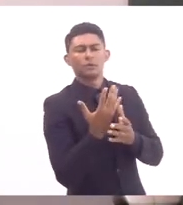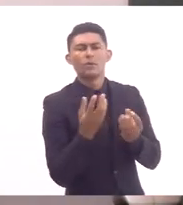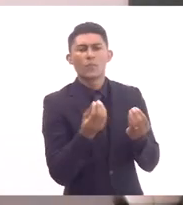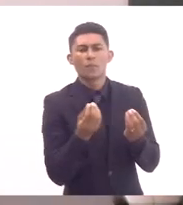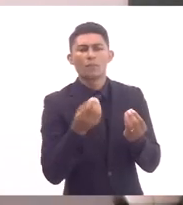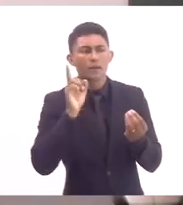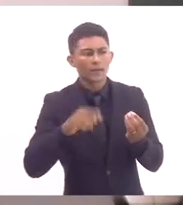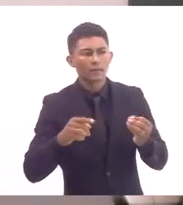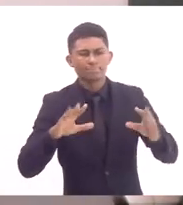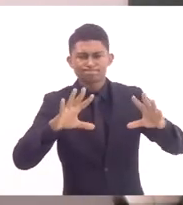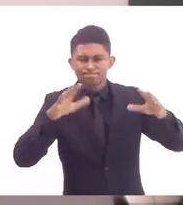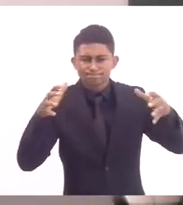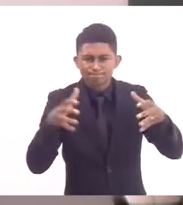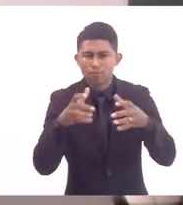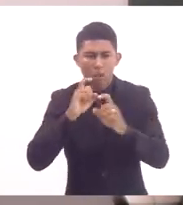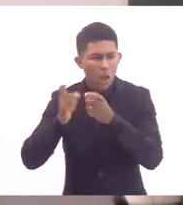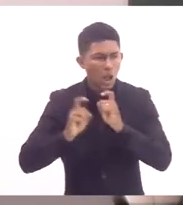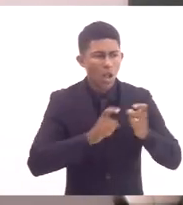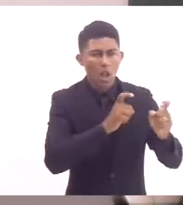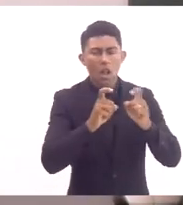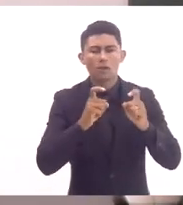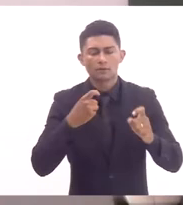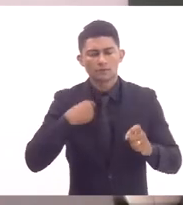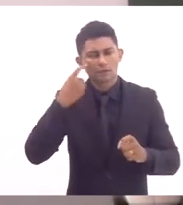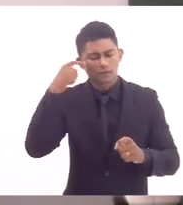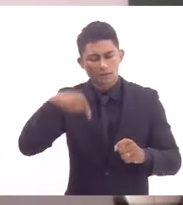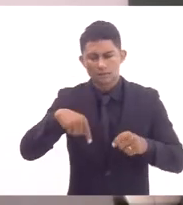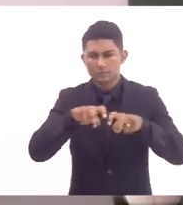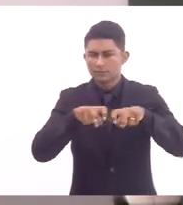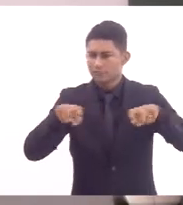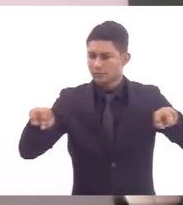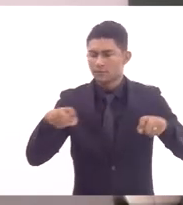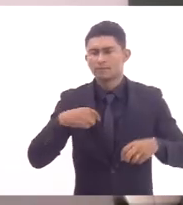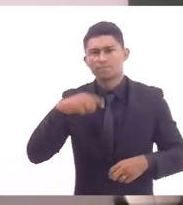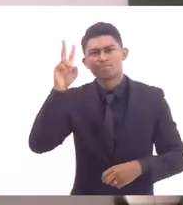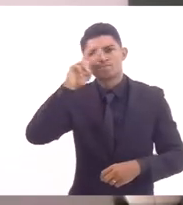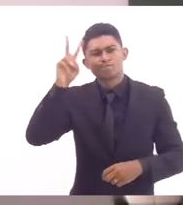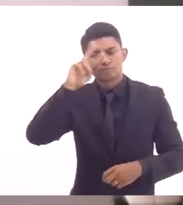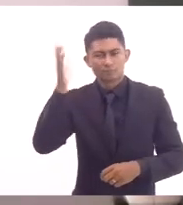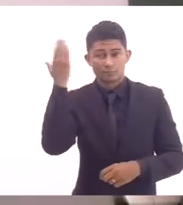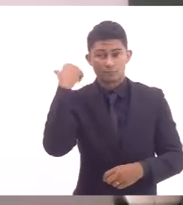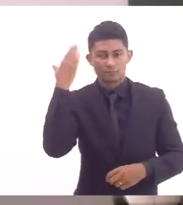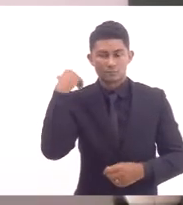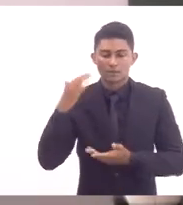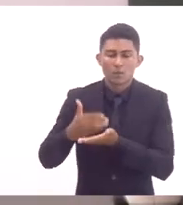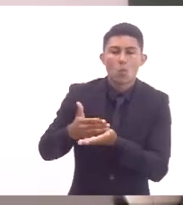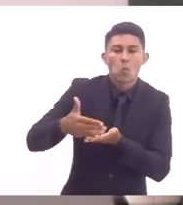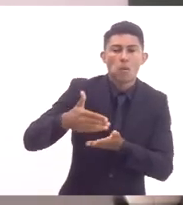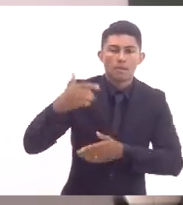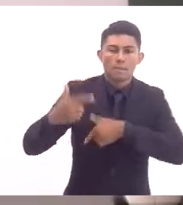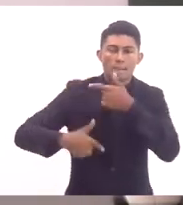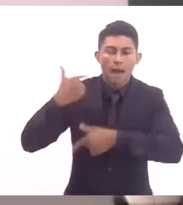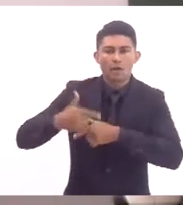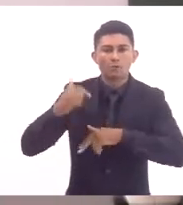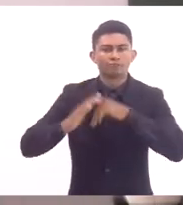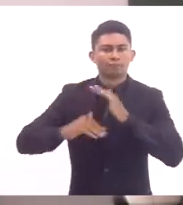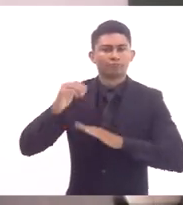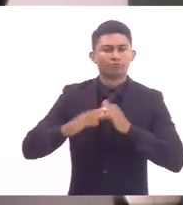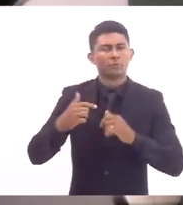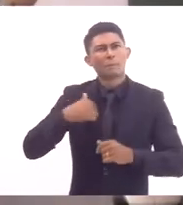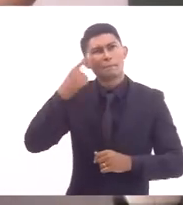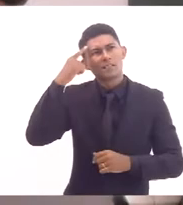quando eu era essa mesa é um me lembro que no início da vida a gente da vida profissional né a gente falava Ministério Público